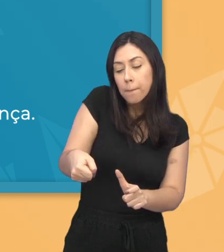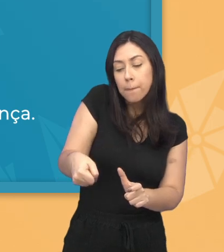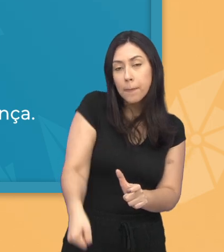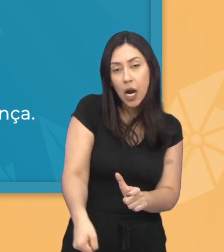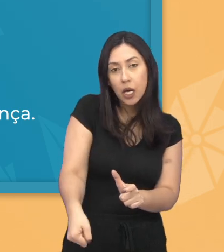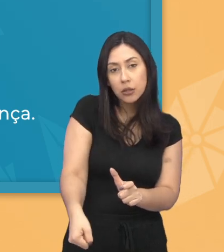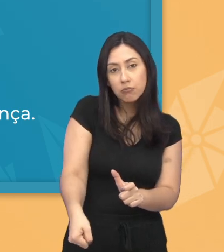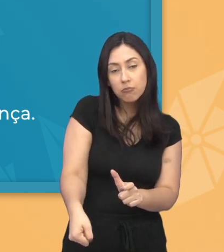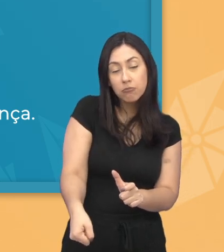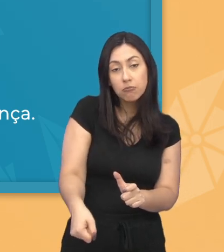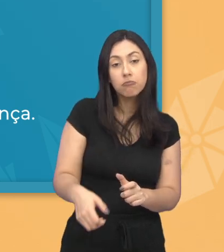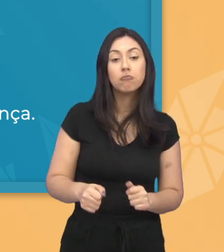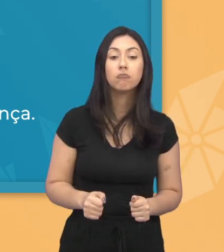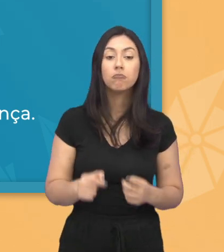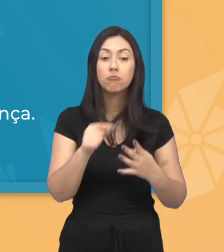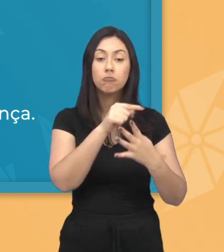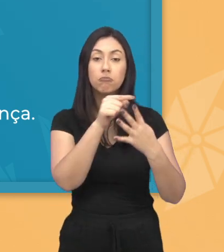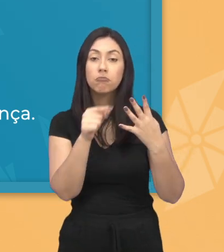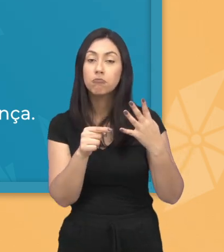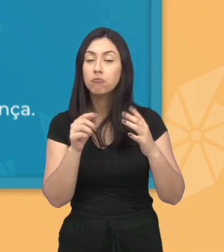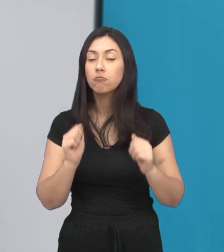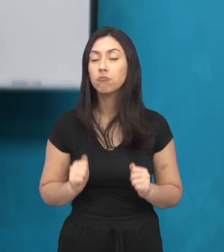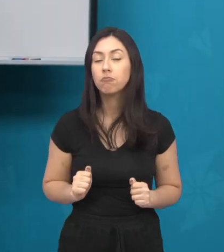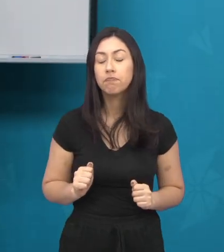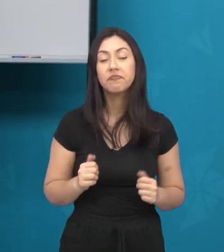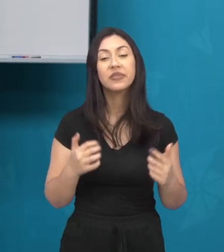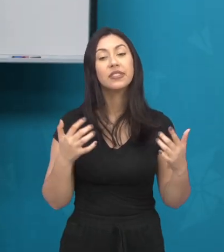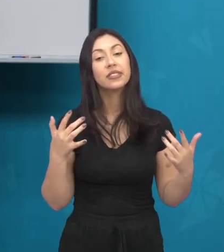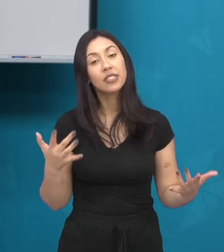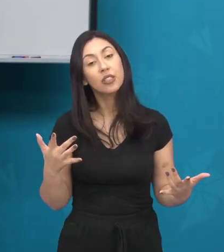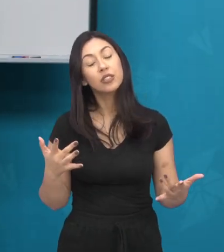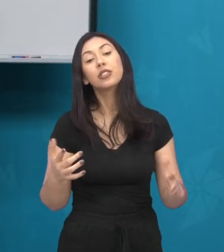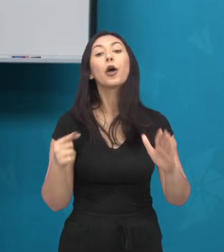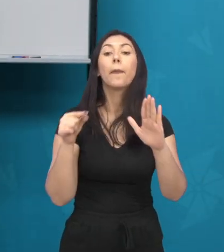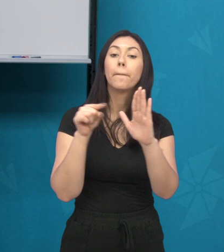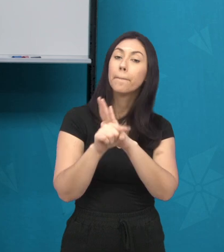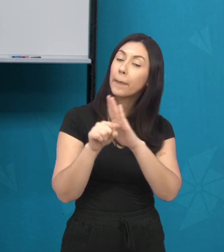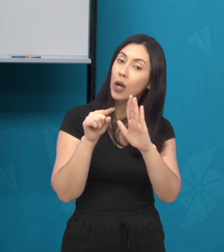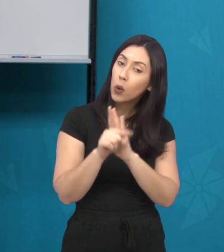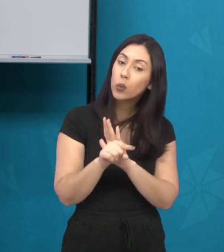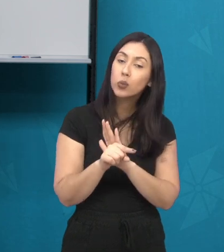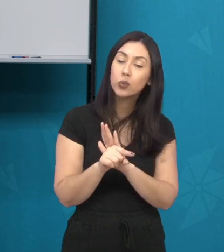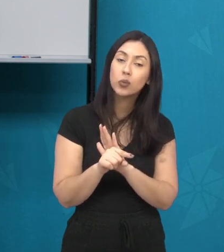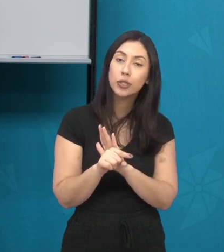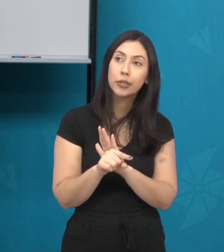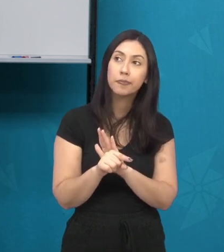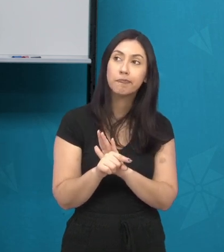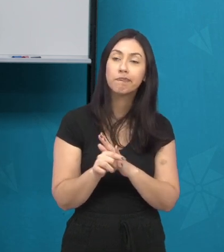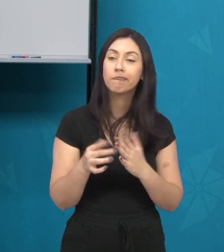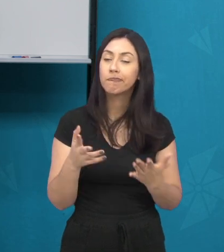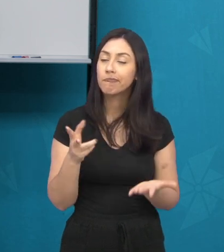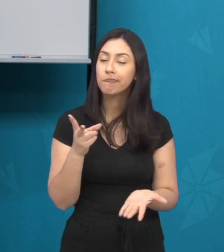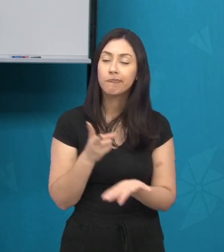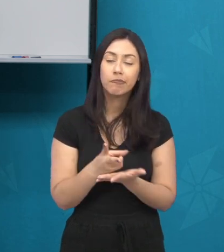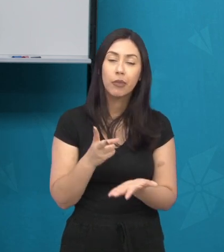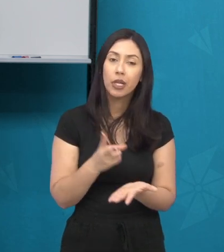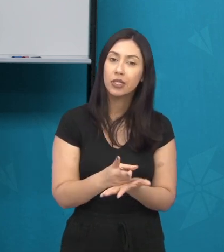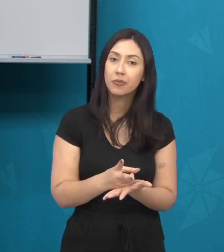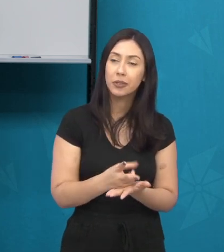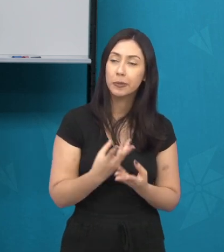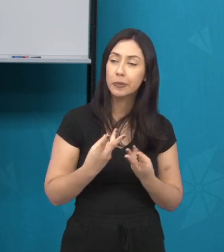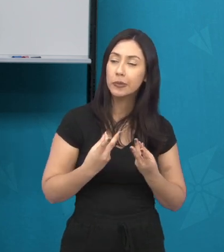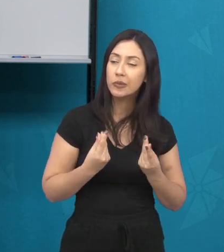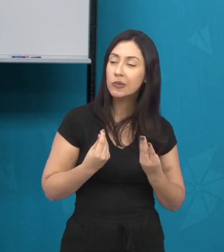foi apoiado sobre a balança vamos lá essa questão pessoal da UFJF ela apesar de